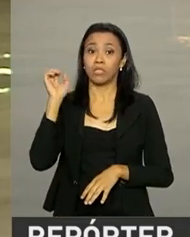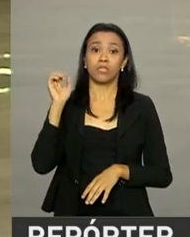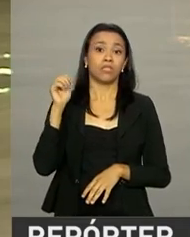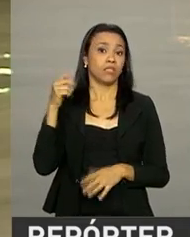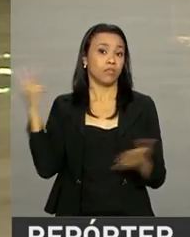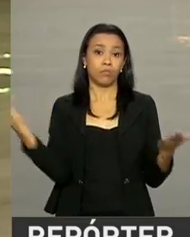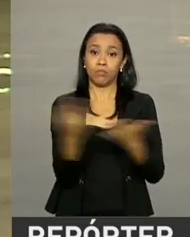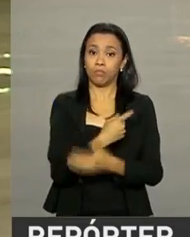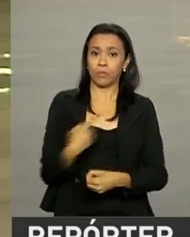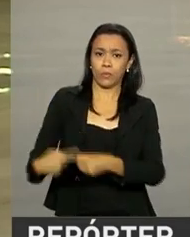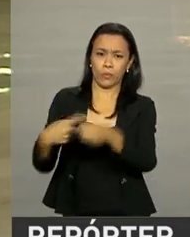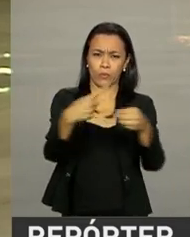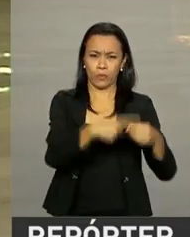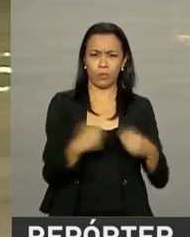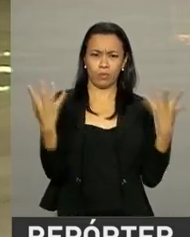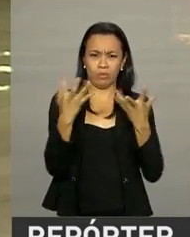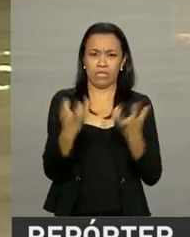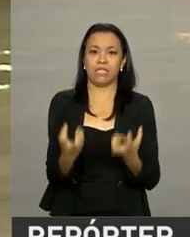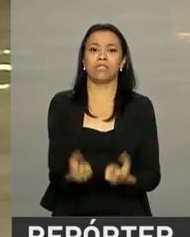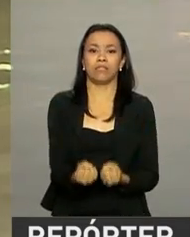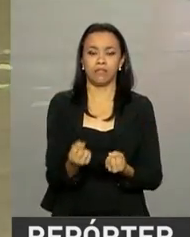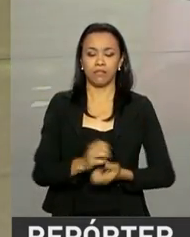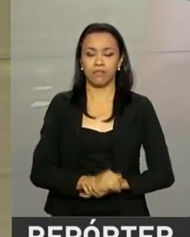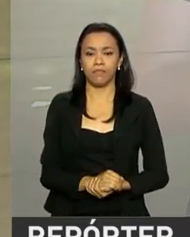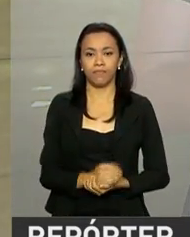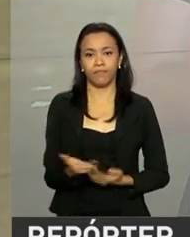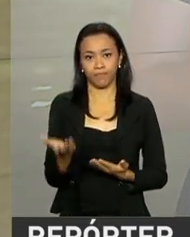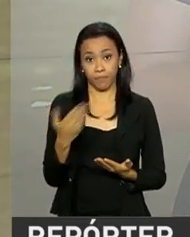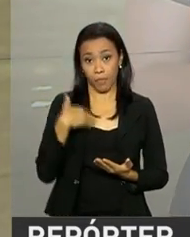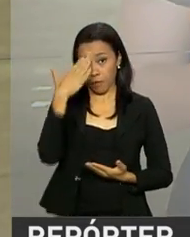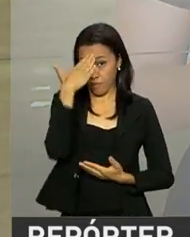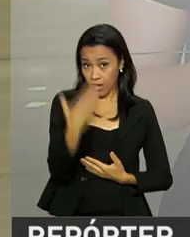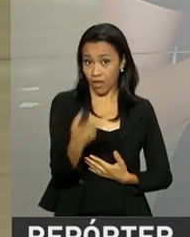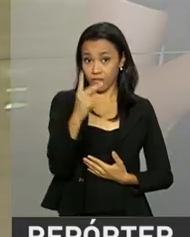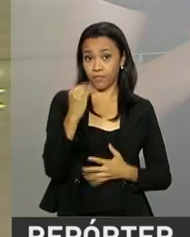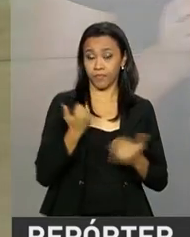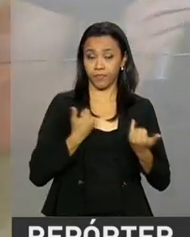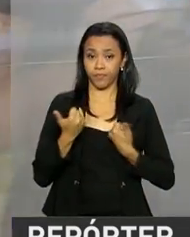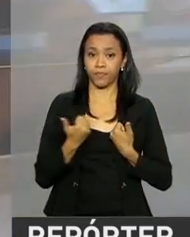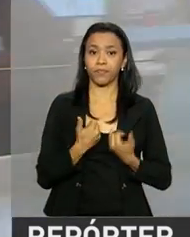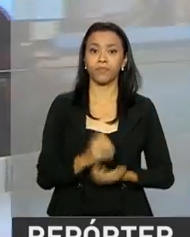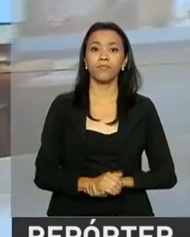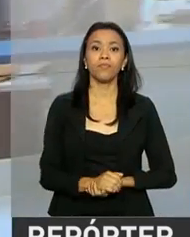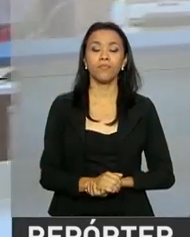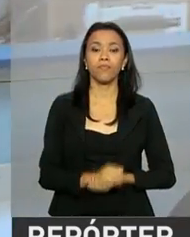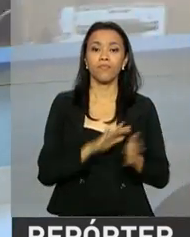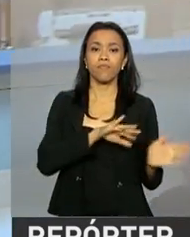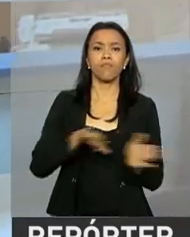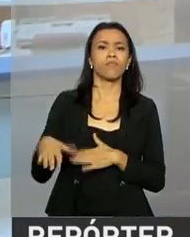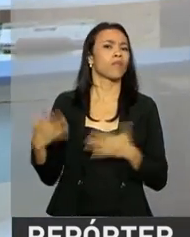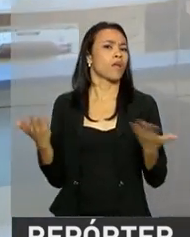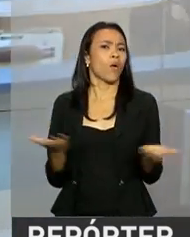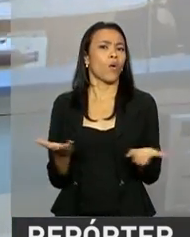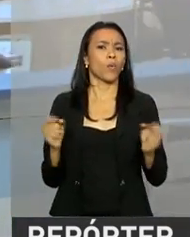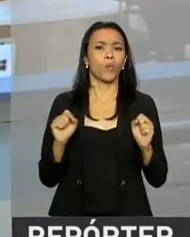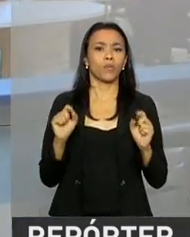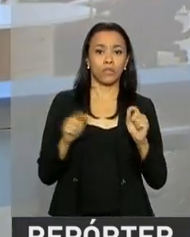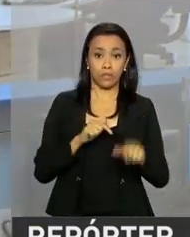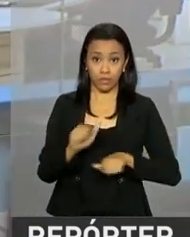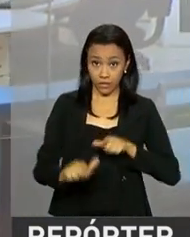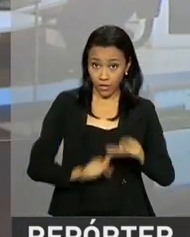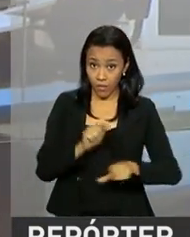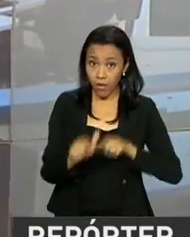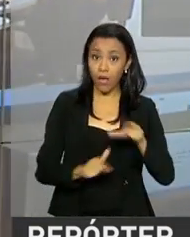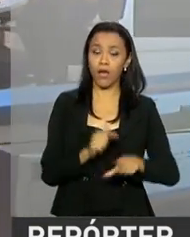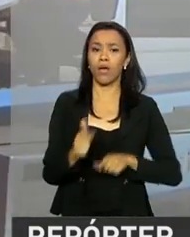municípios afetados. Voltamos com você, José Luiz. Obrigado, Luana, pelas informações. Vamos falar agora de trabalho.